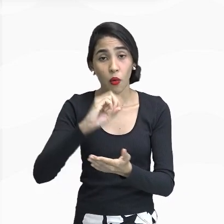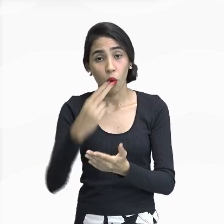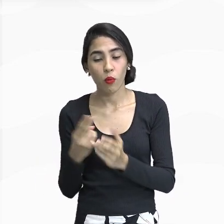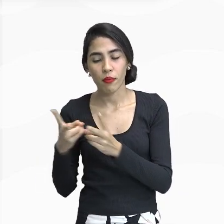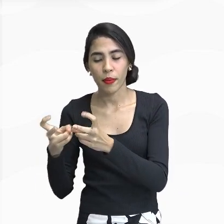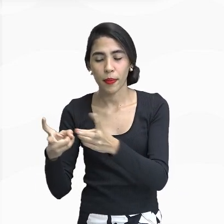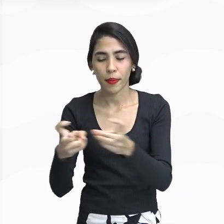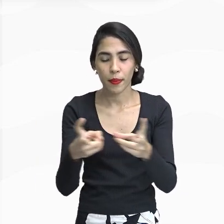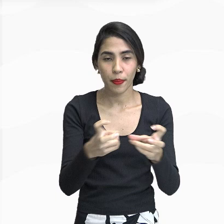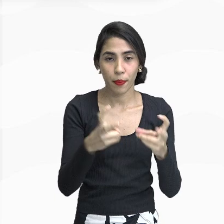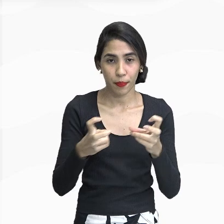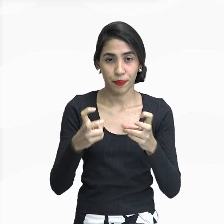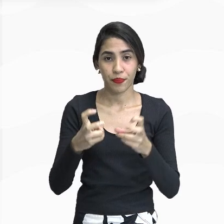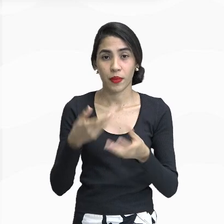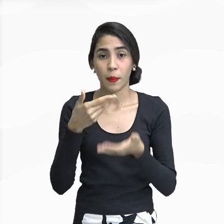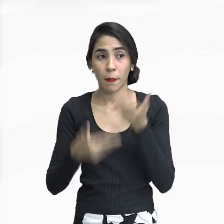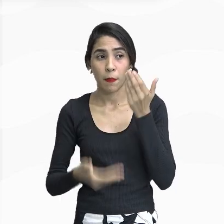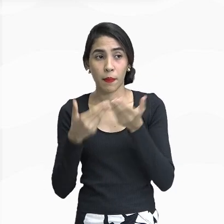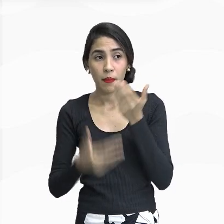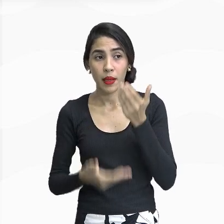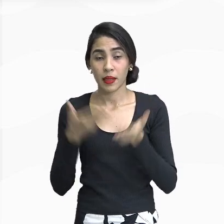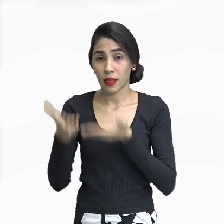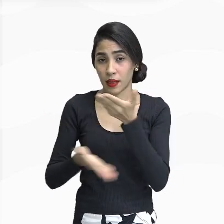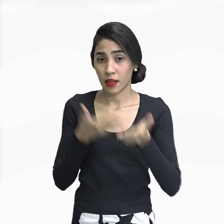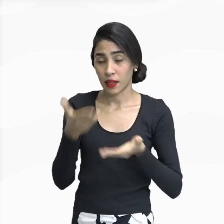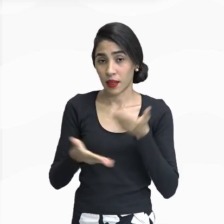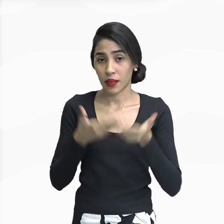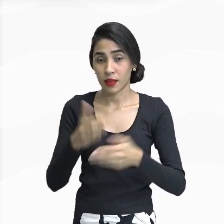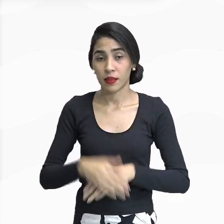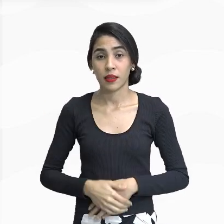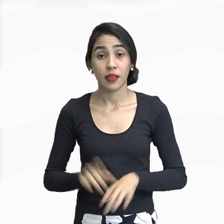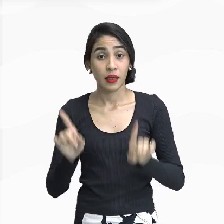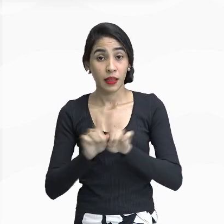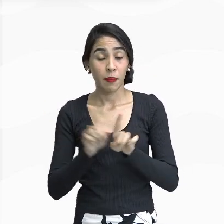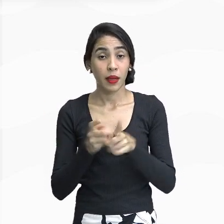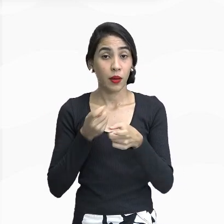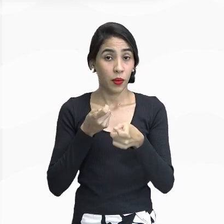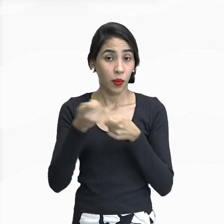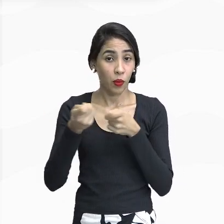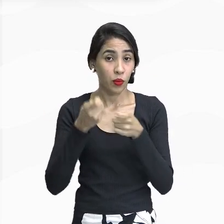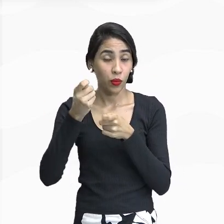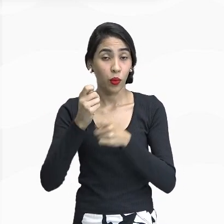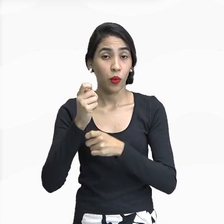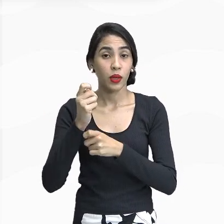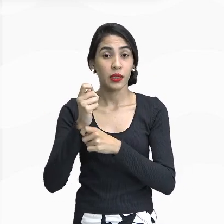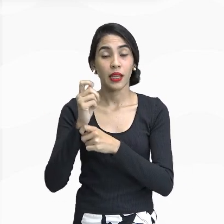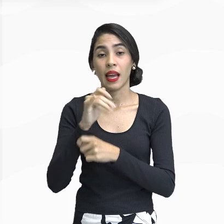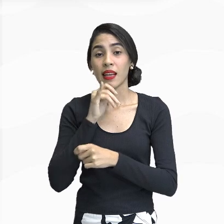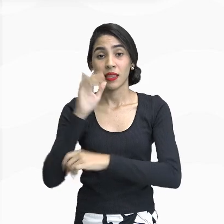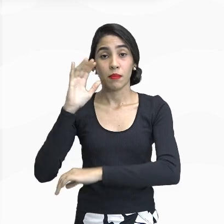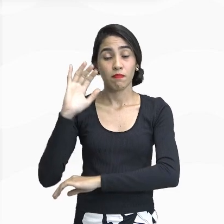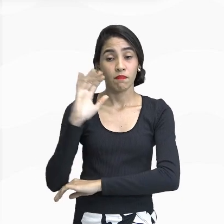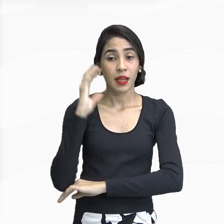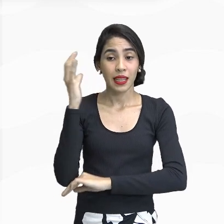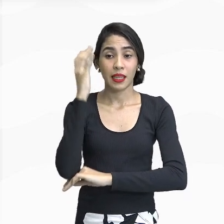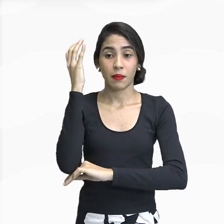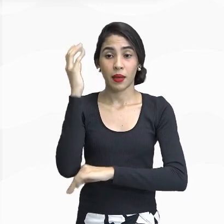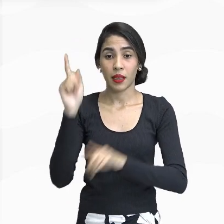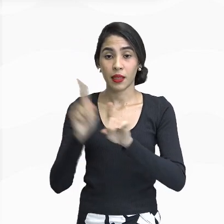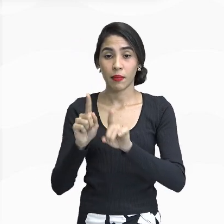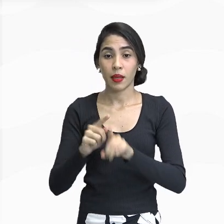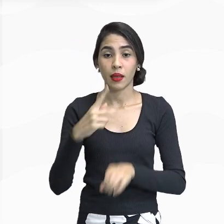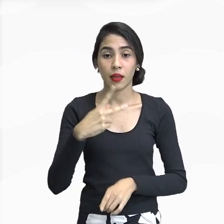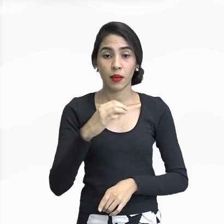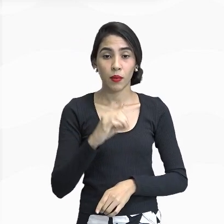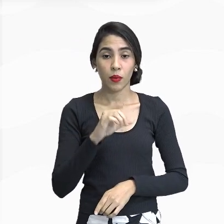explorado, né? Então, além dessa perda de serviços ecossistêmicos, também a regulação do clima, tá, gente? A polinização da